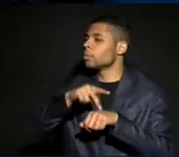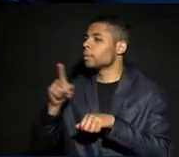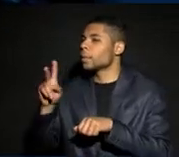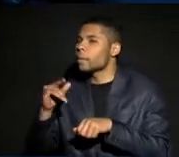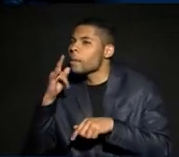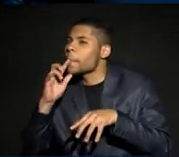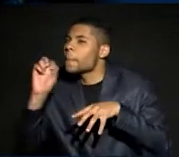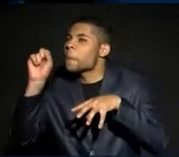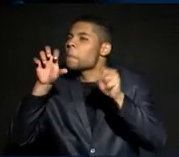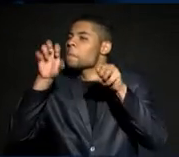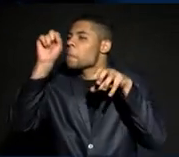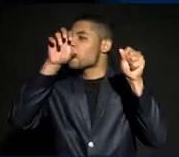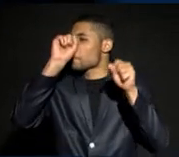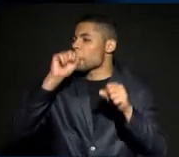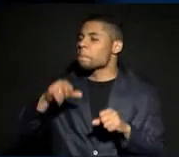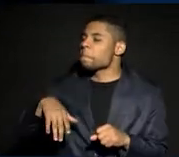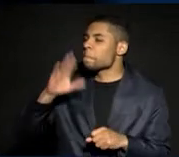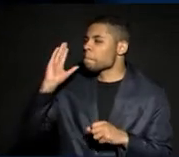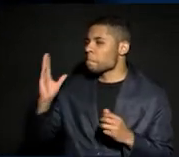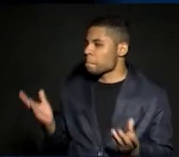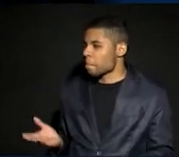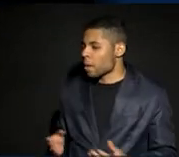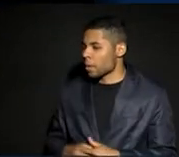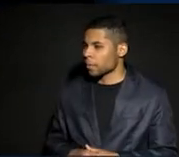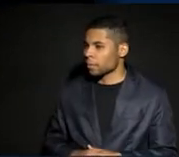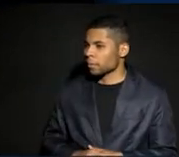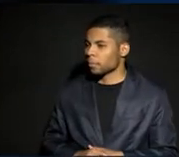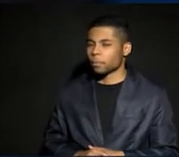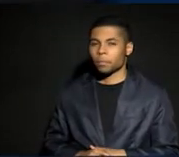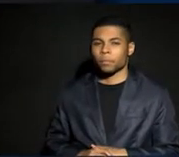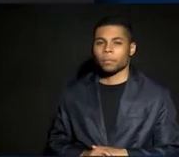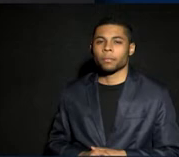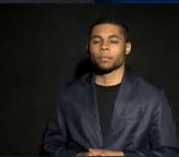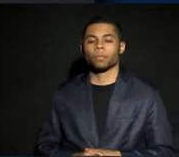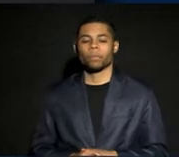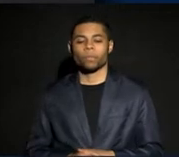que, historicamente, têm mais e maior, têm maior rejeição ao PT?